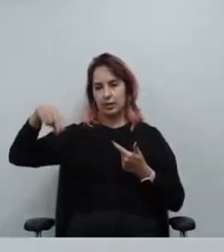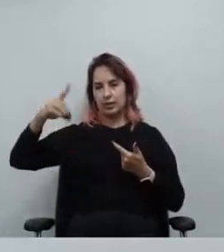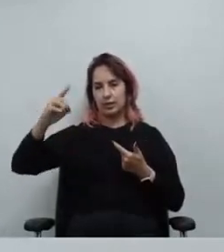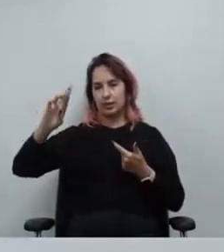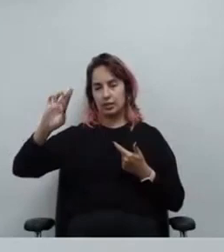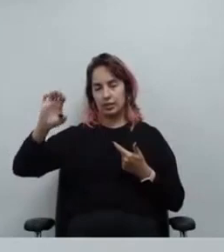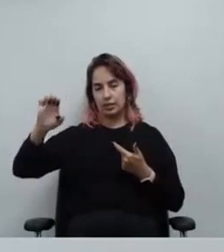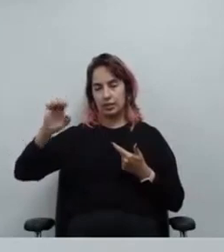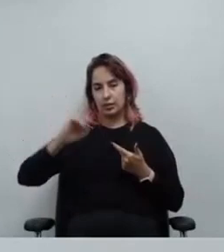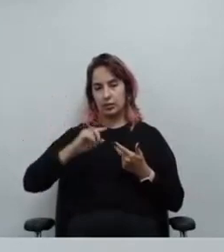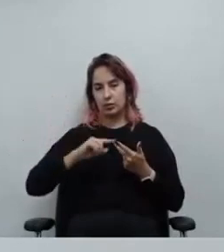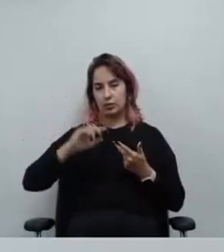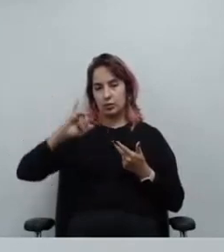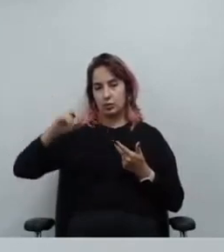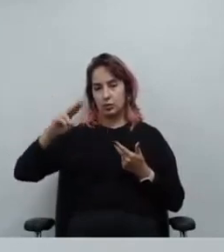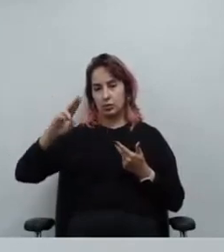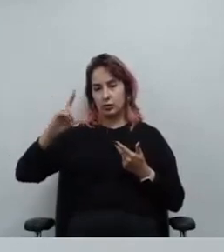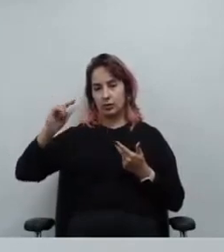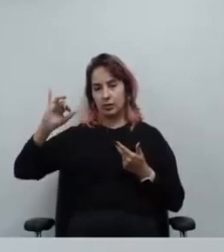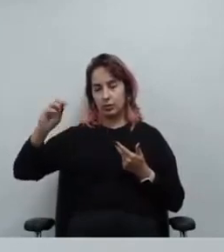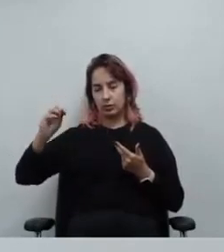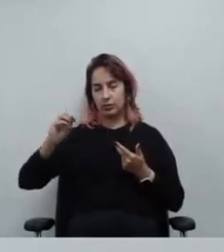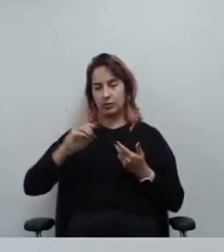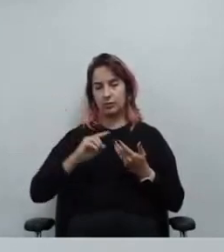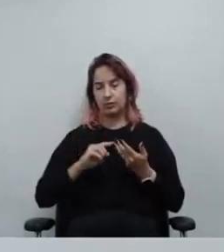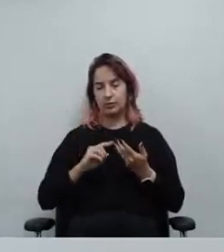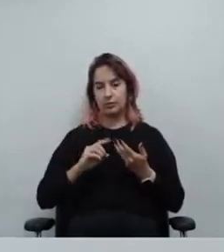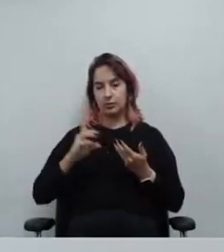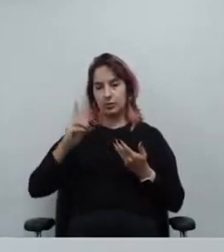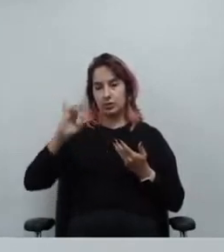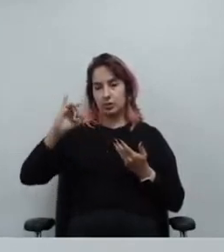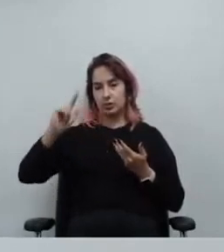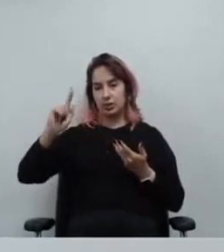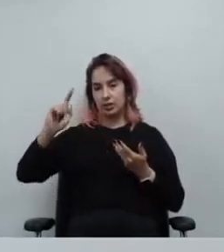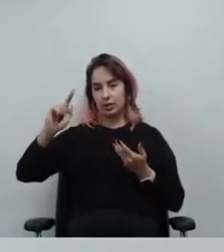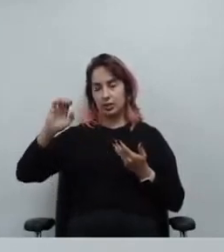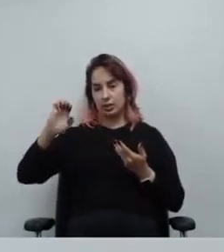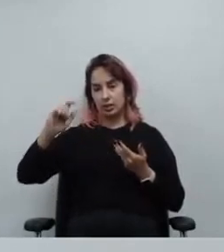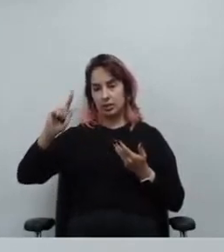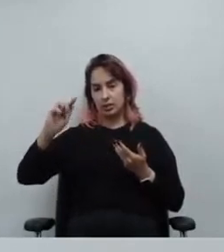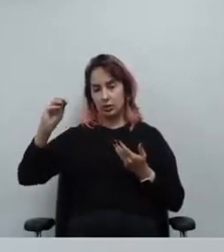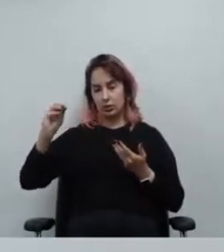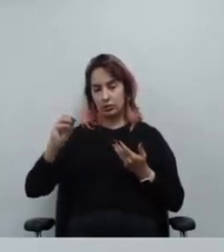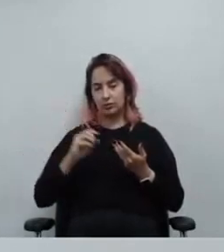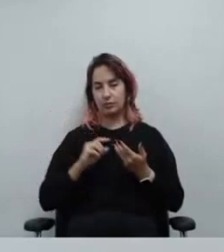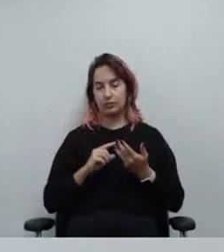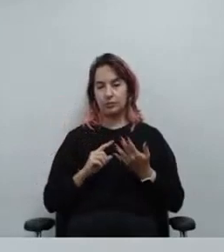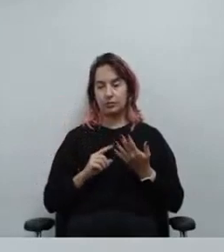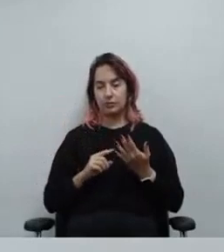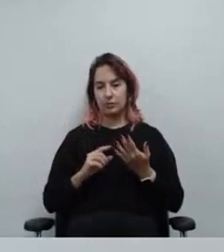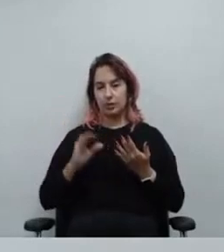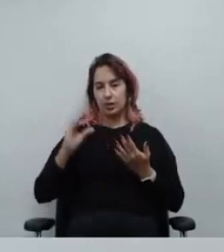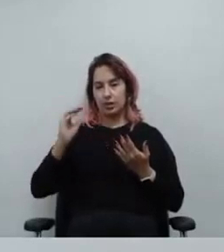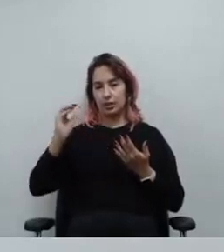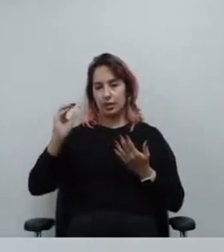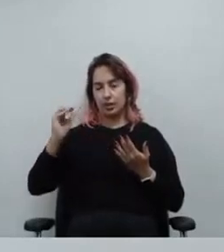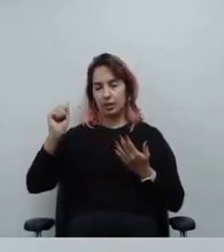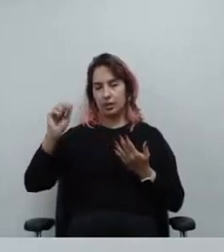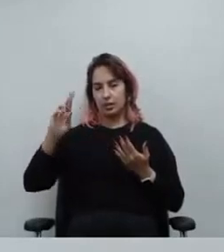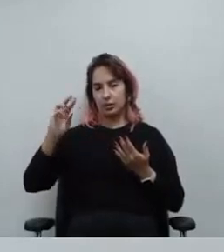Ferreira, Júlio César Marques da Silva, Diego Vitelli Vasco dos Santos,